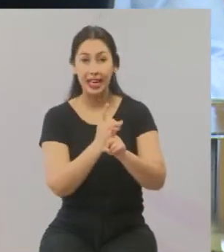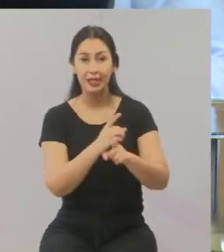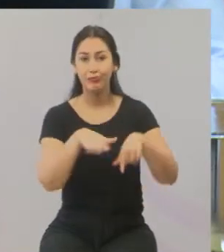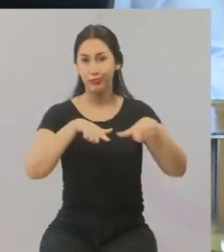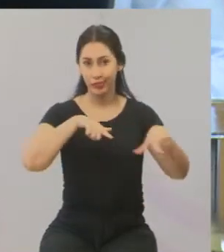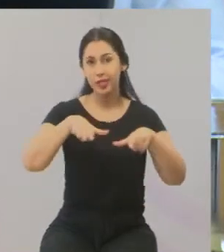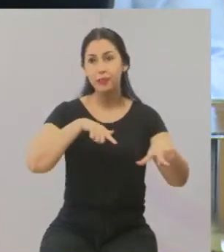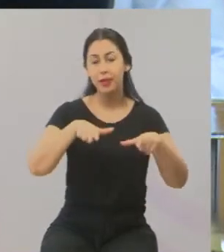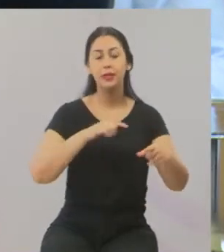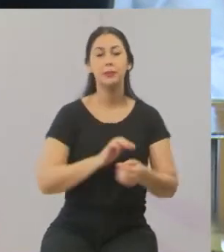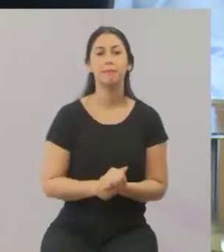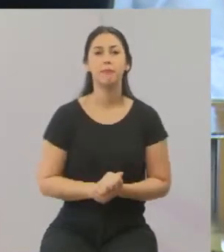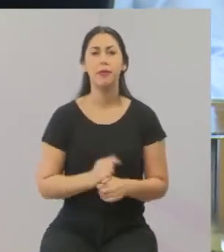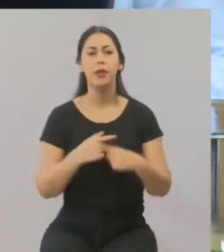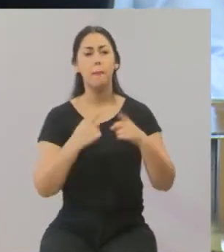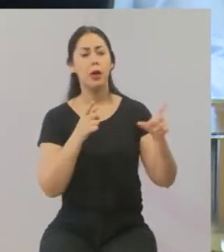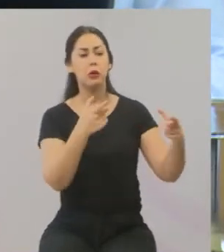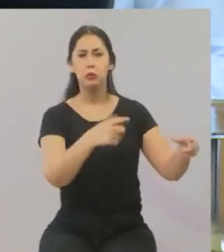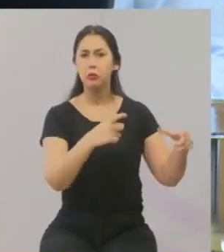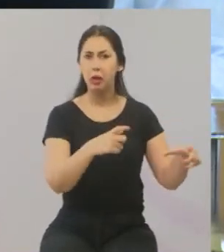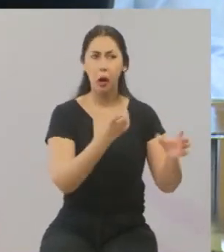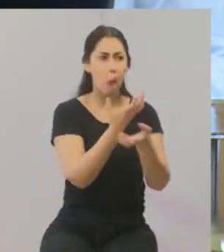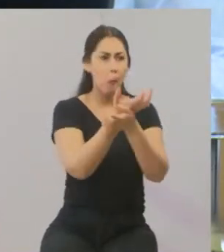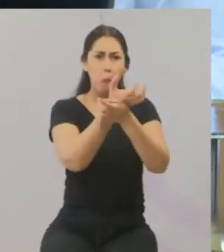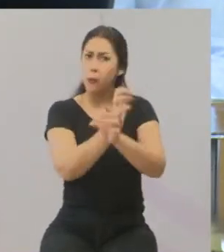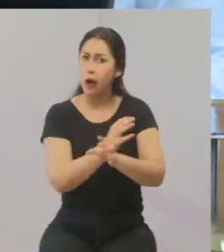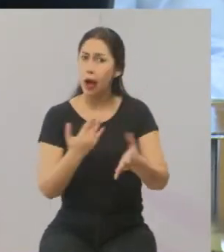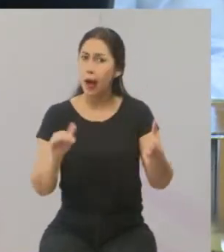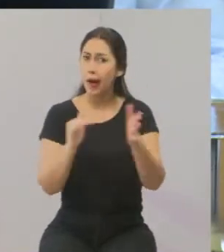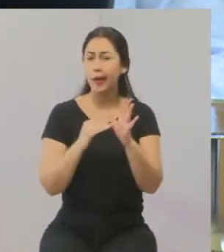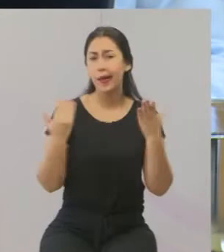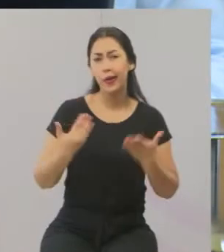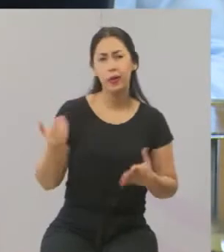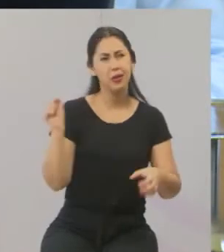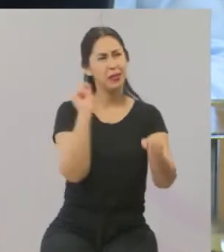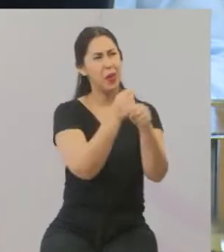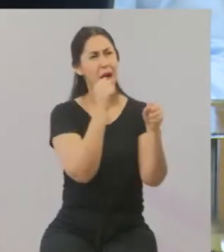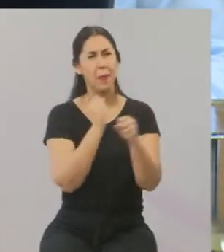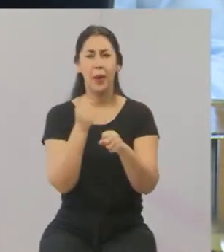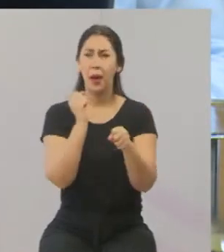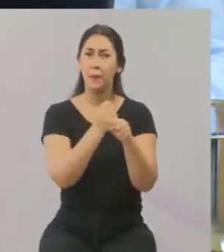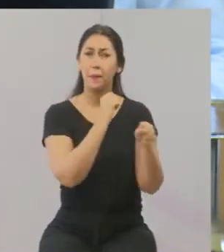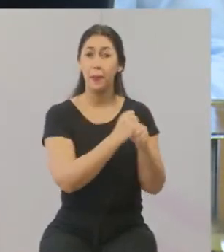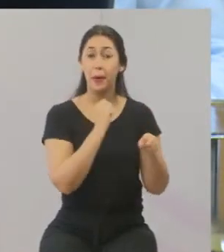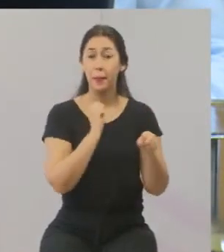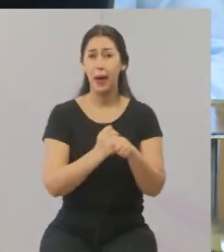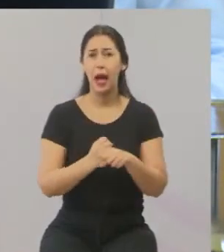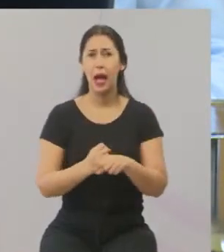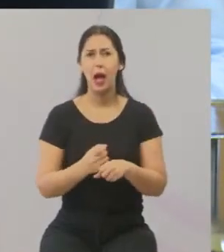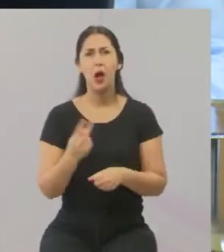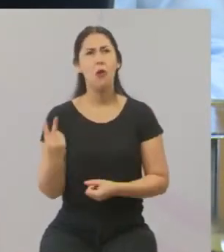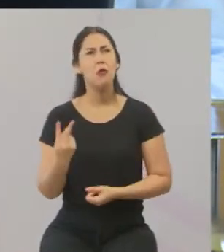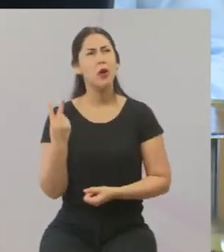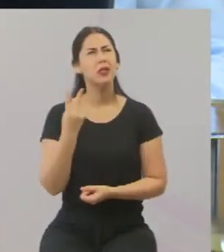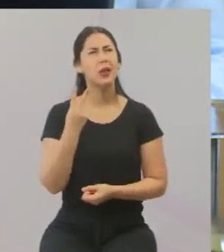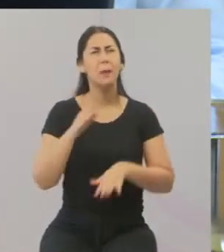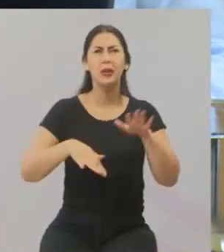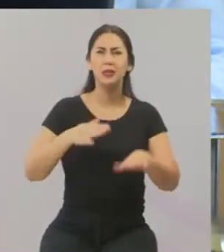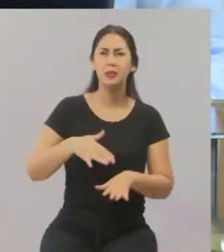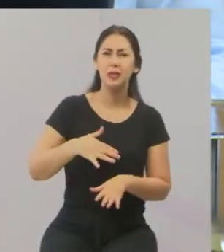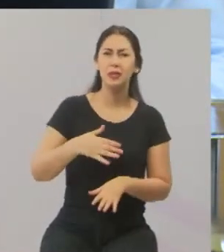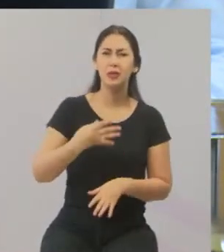público da antiga SAS continua desocupado e passando por uma reforma que vai custar aos cofres públicos cerca de R$ 410